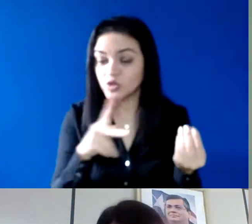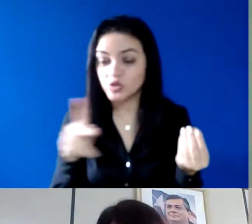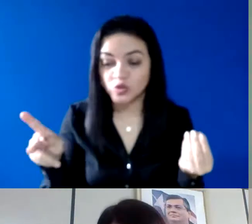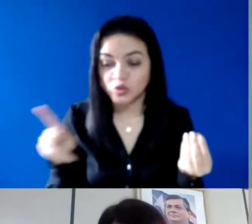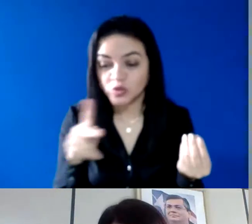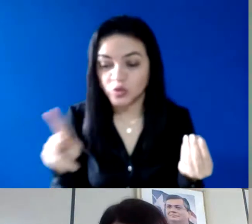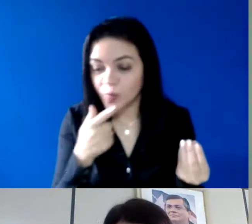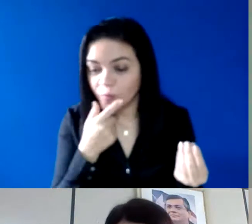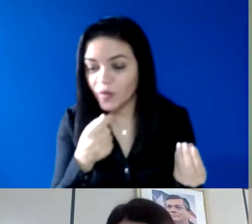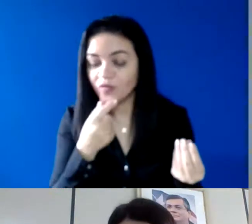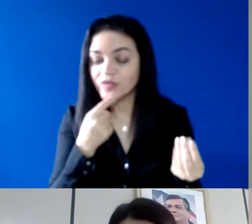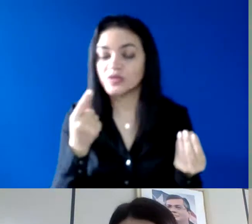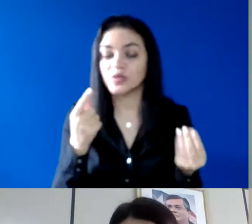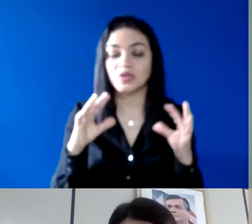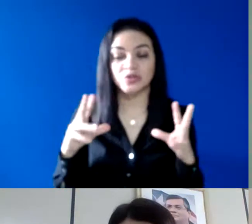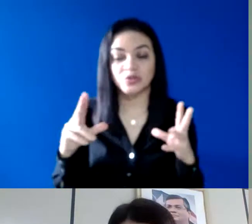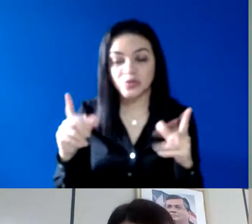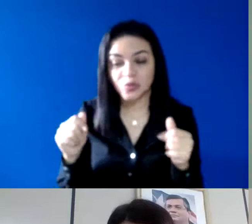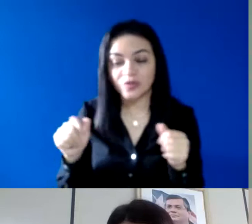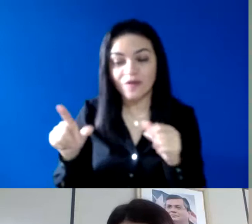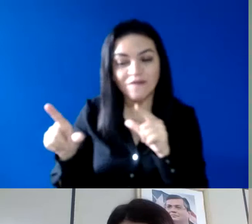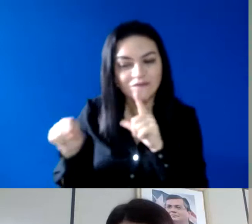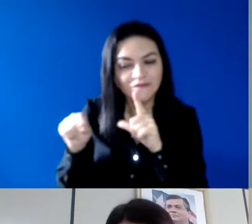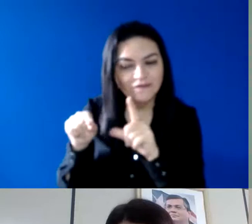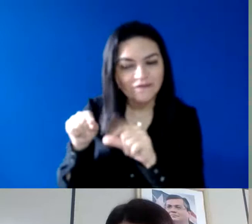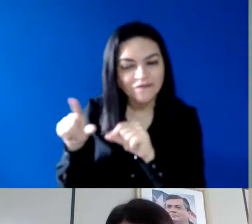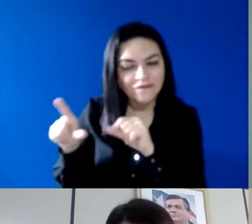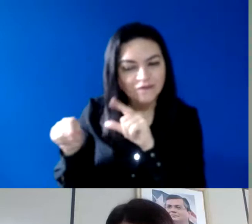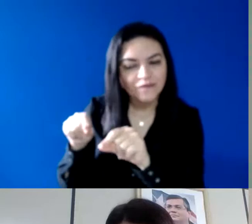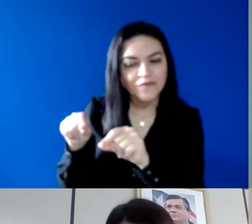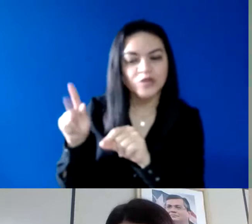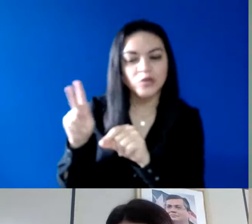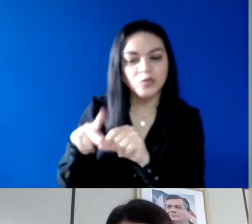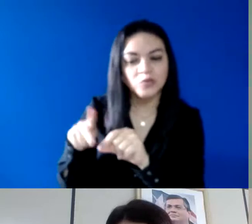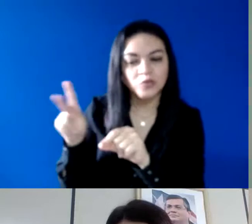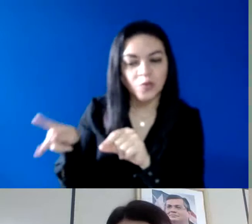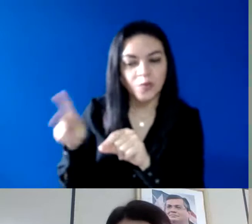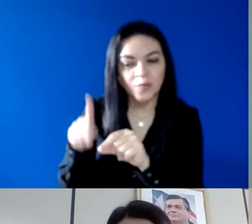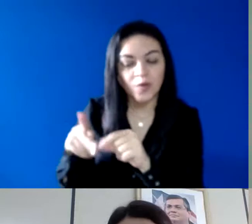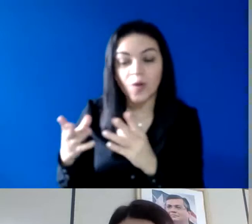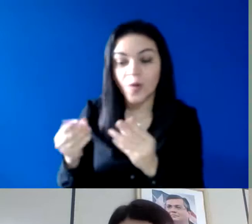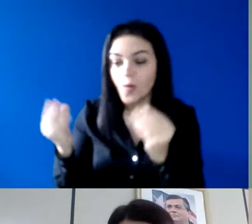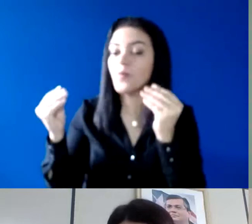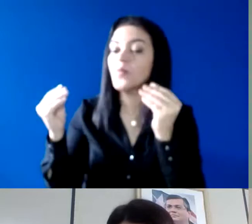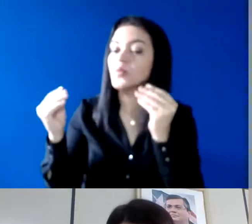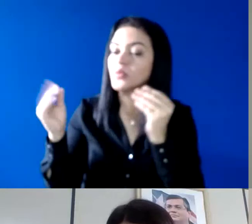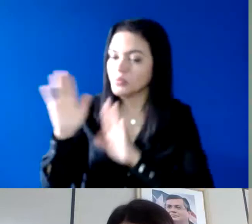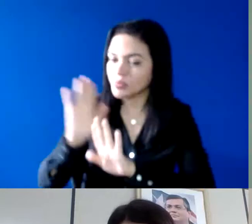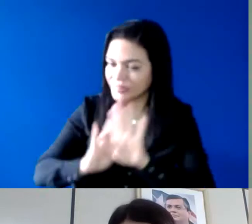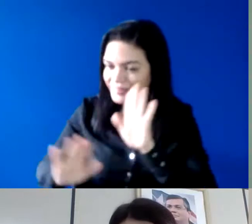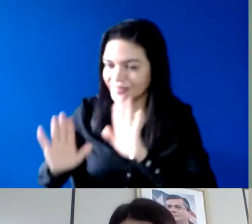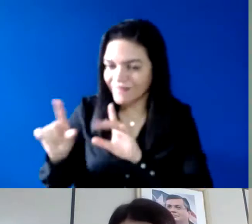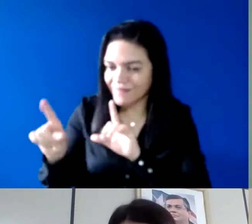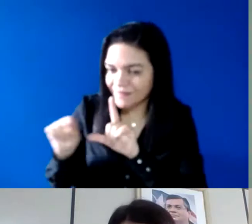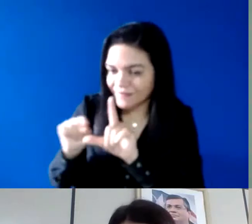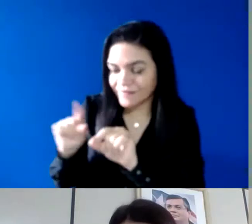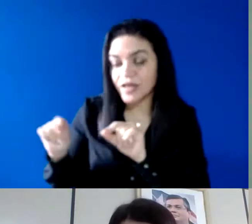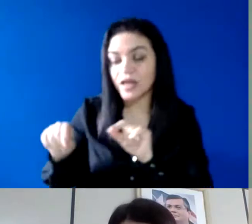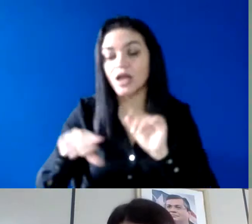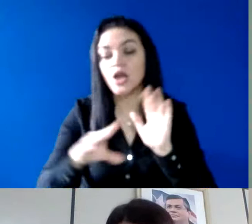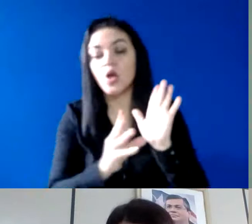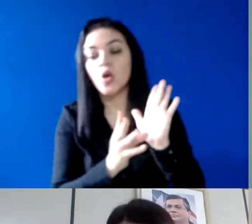professores, os docentes foram escolhidos com muito cuidado, o conteúdo programático da pós-graduação